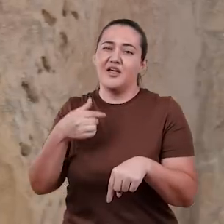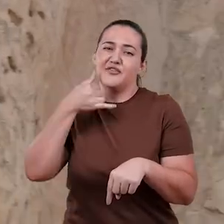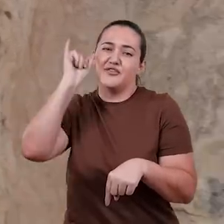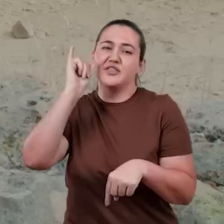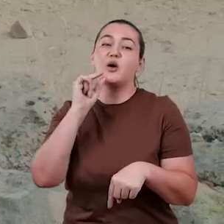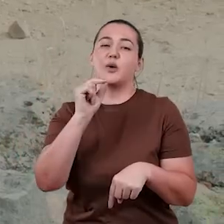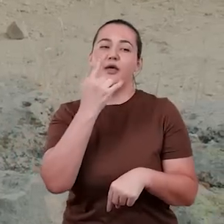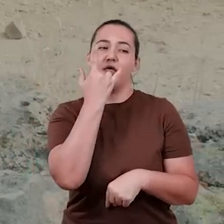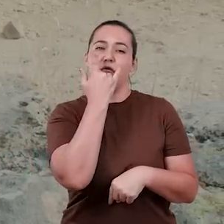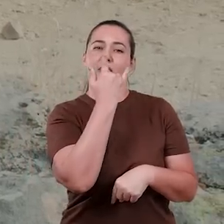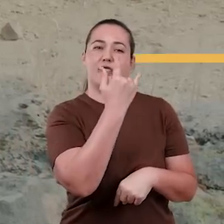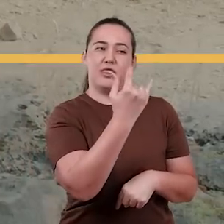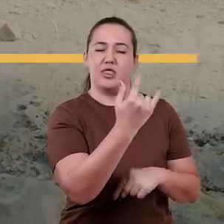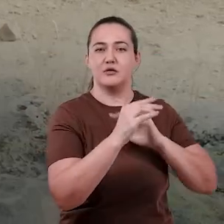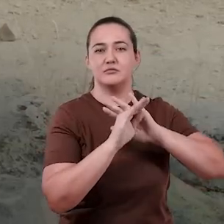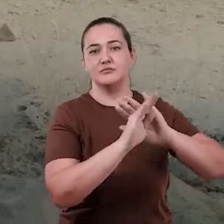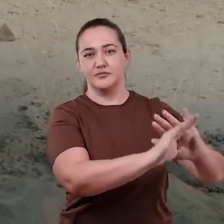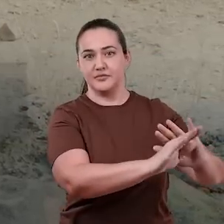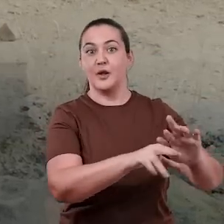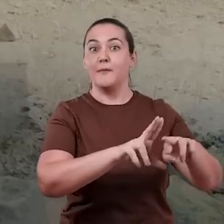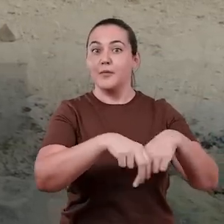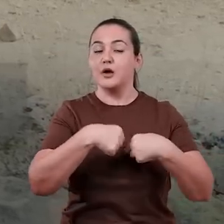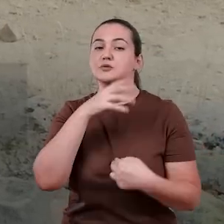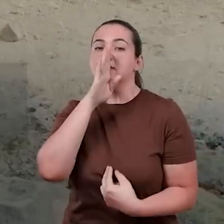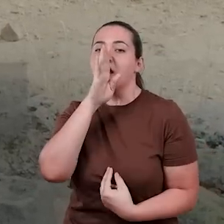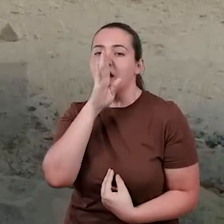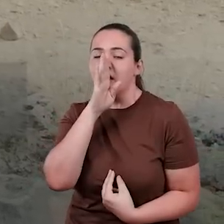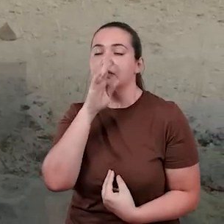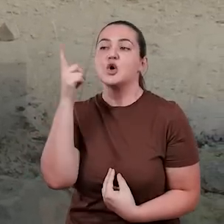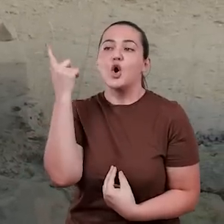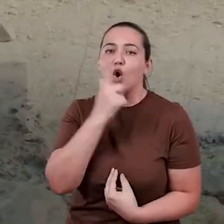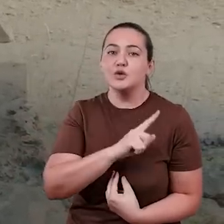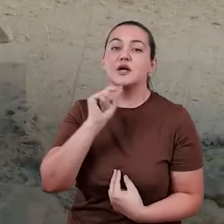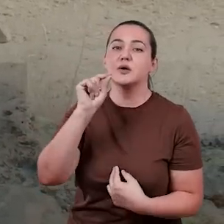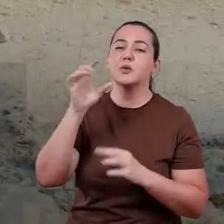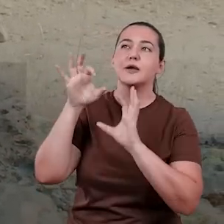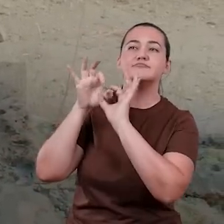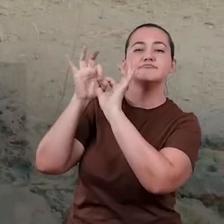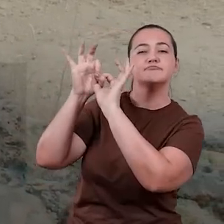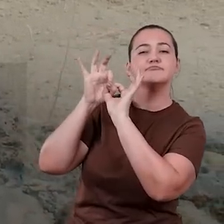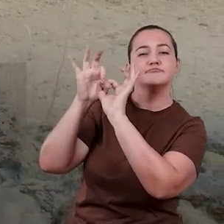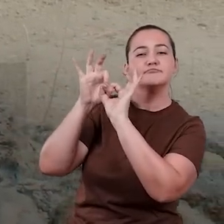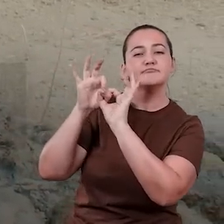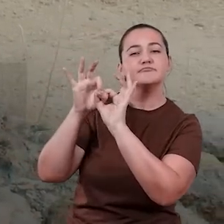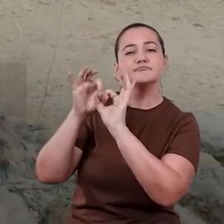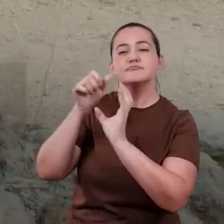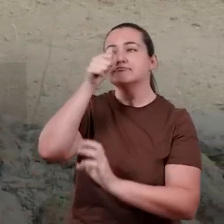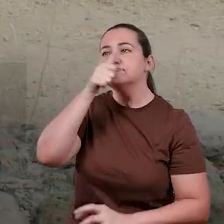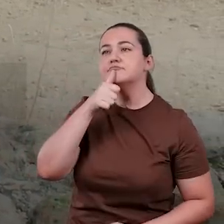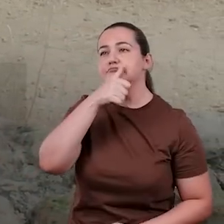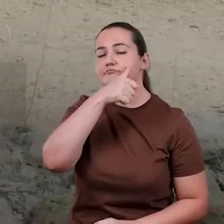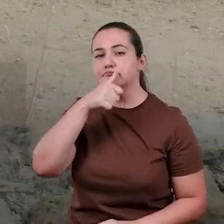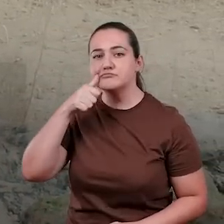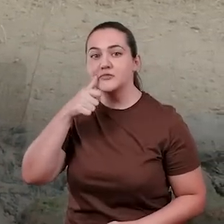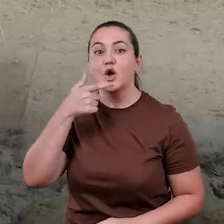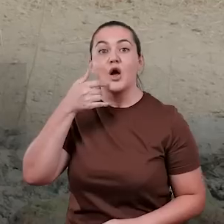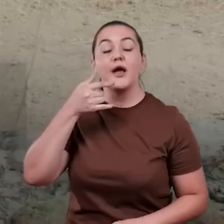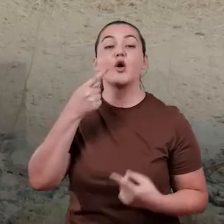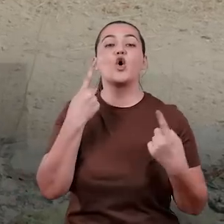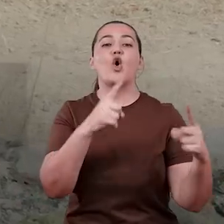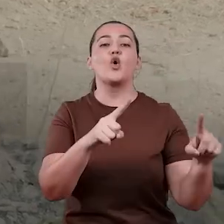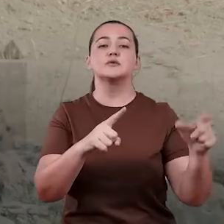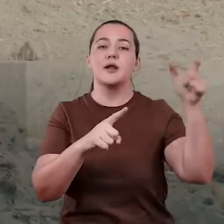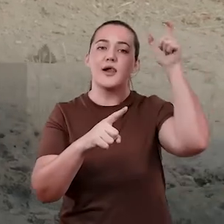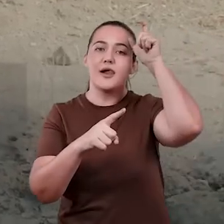tentação. E no silêncio desse lugar, eles conseguiriam ter o seu embate espiritual contra o mundo das